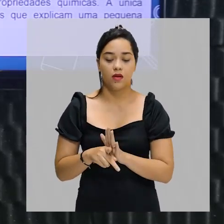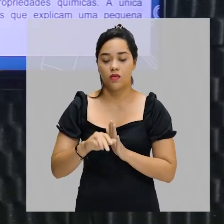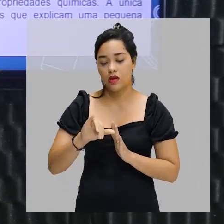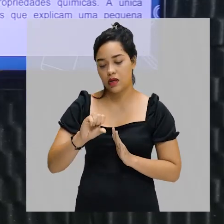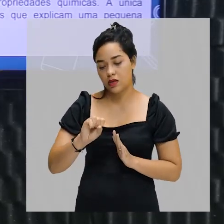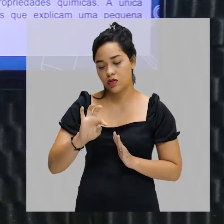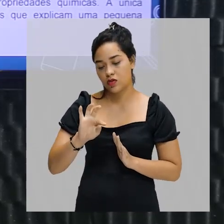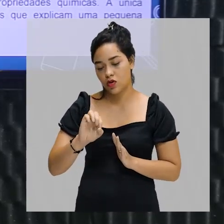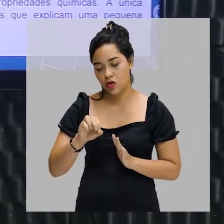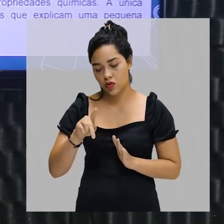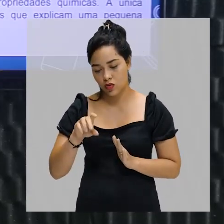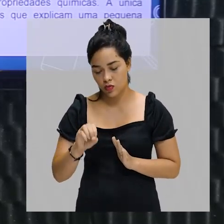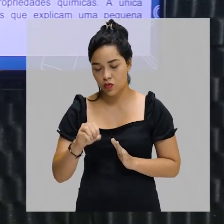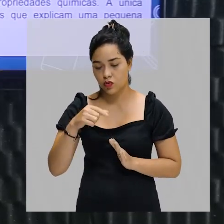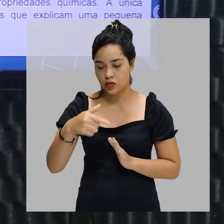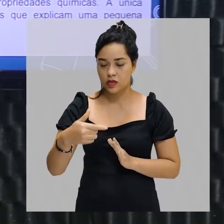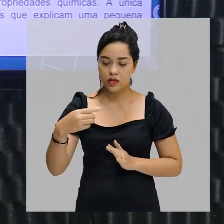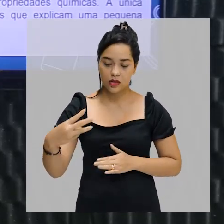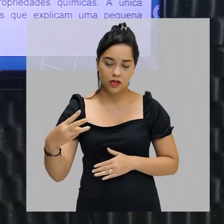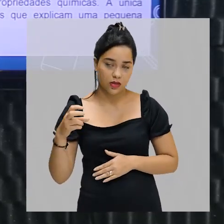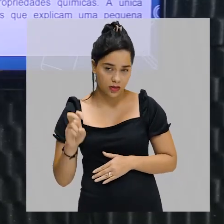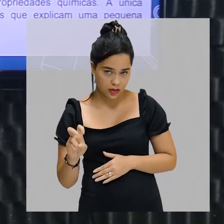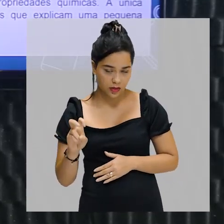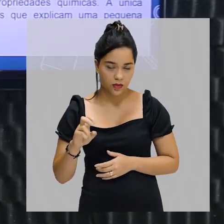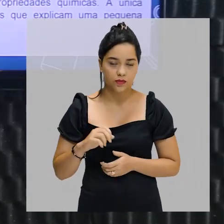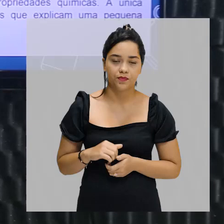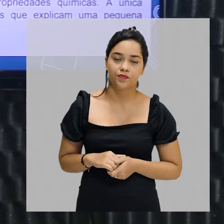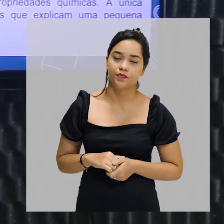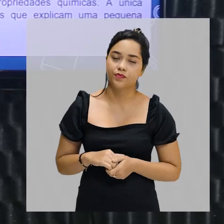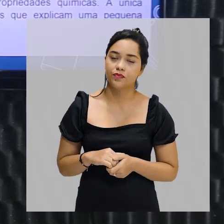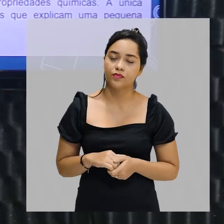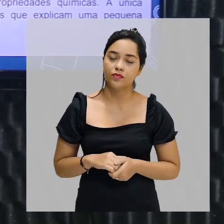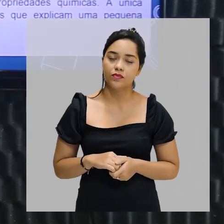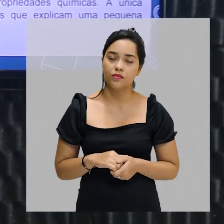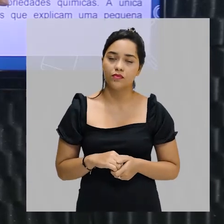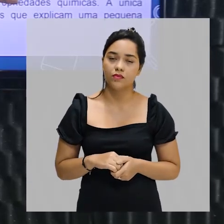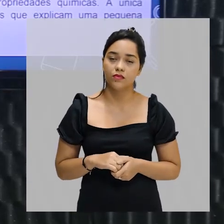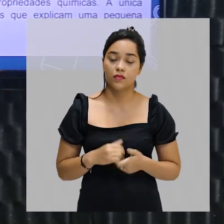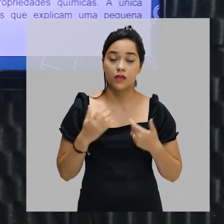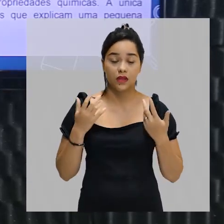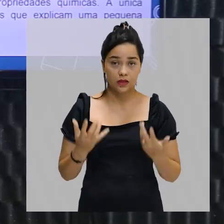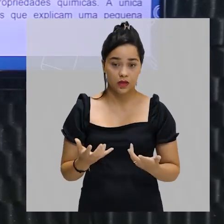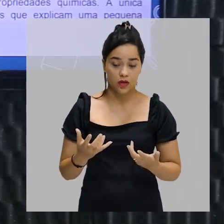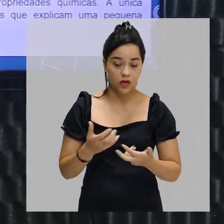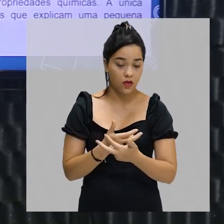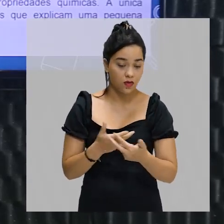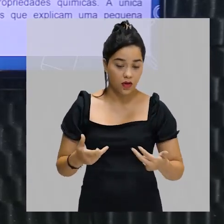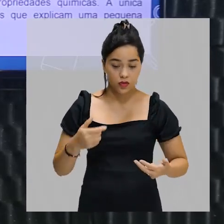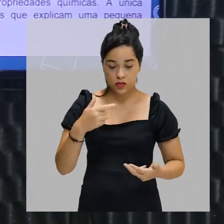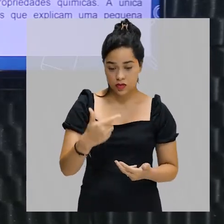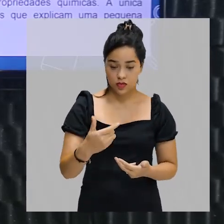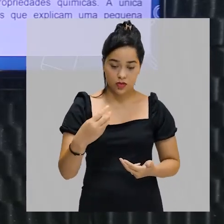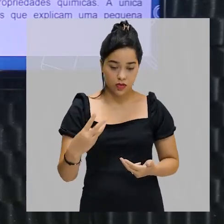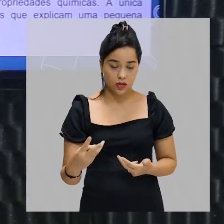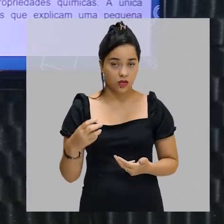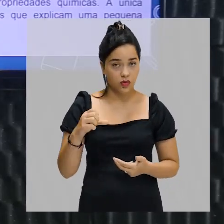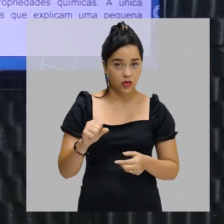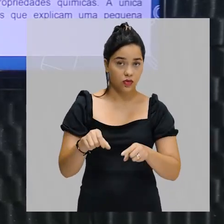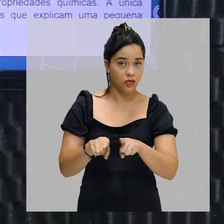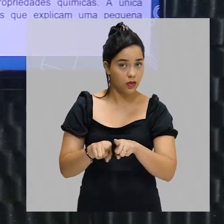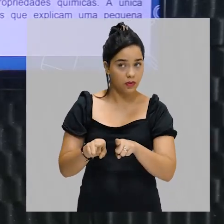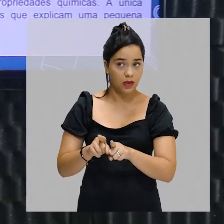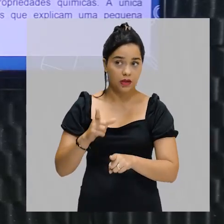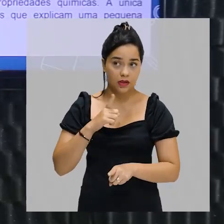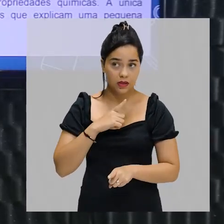isótopo 235, certo? Então, a maioria é 238 e uma